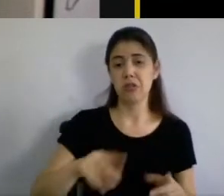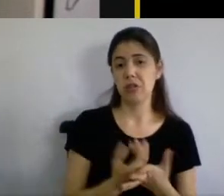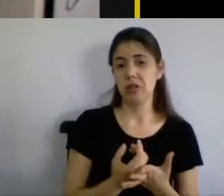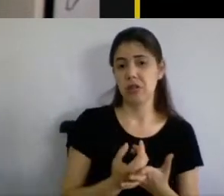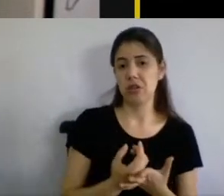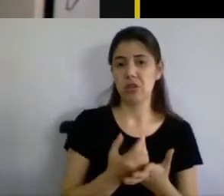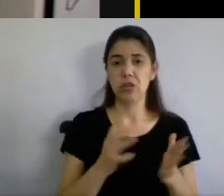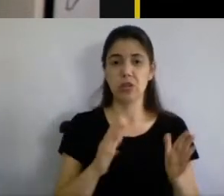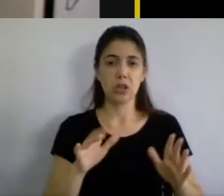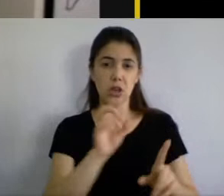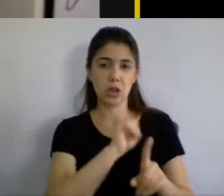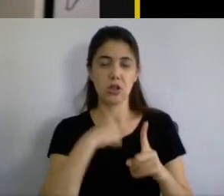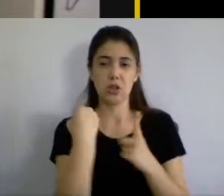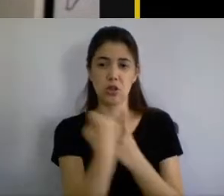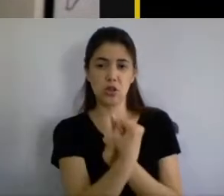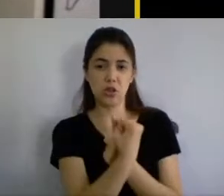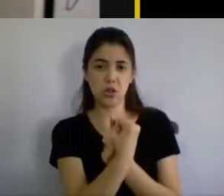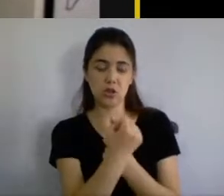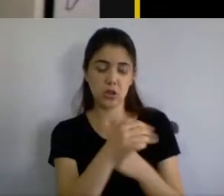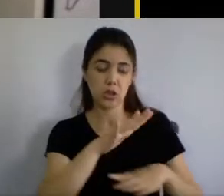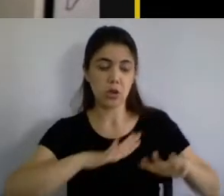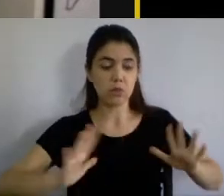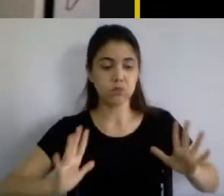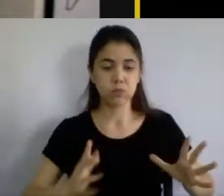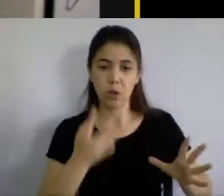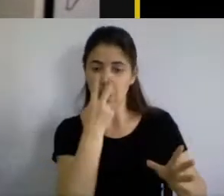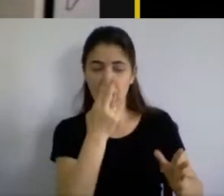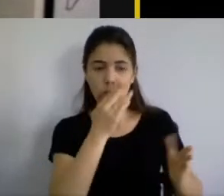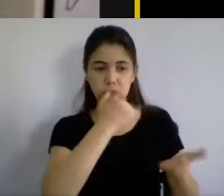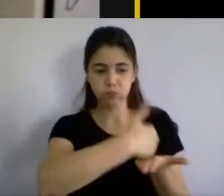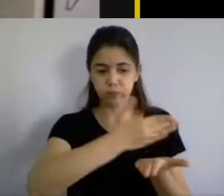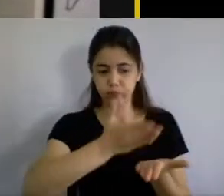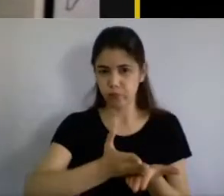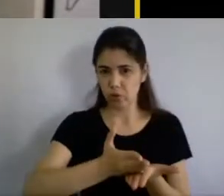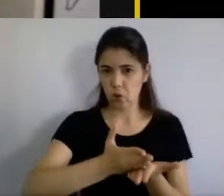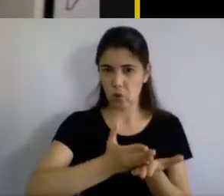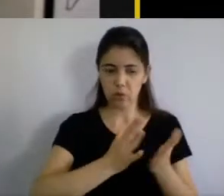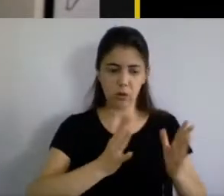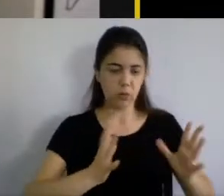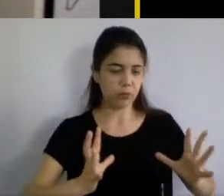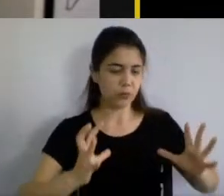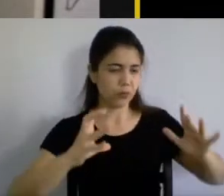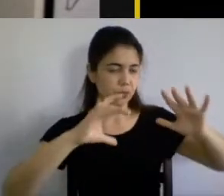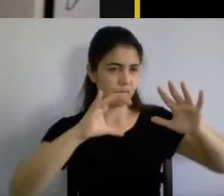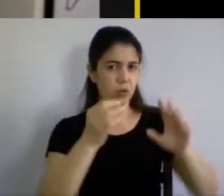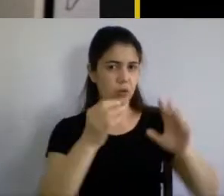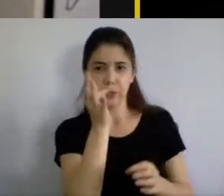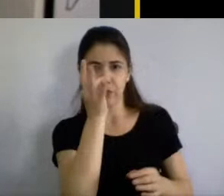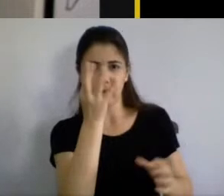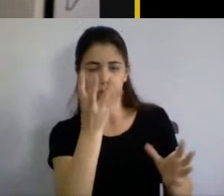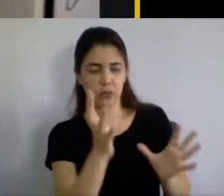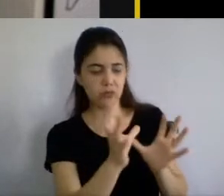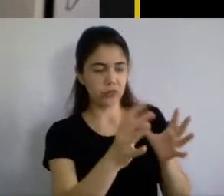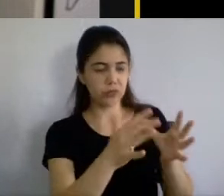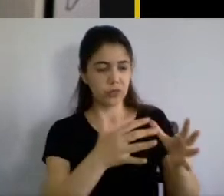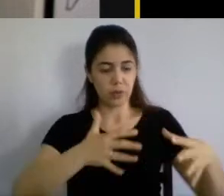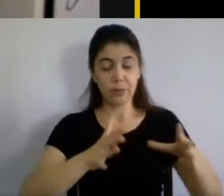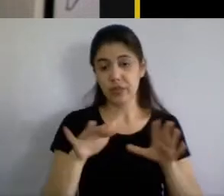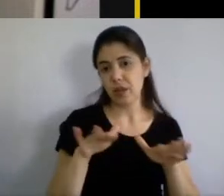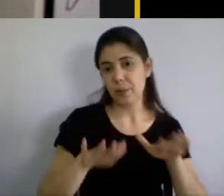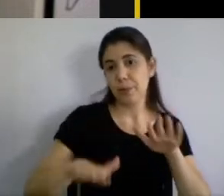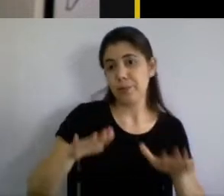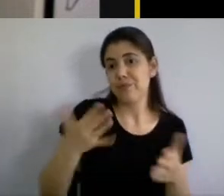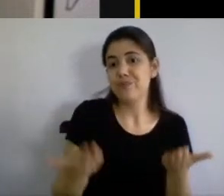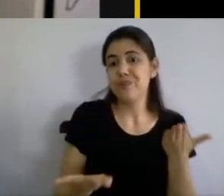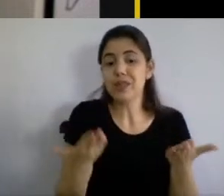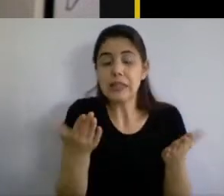dizer, tudo depende da perspectiva. Quer dizer, se eu corto com a mão esquerda ou com a direita, se eu pego uma fatia maior ou menor,